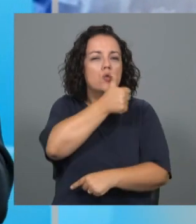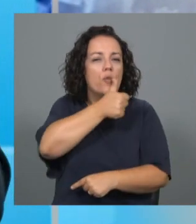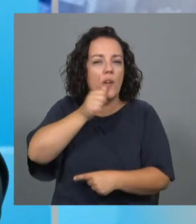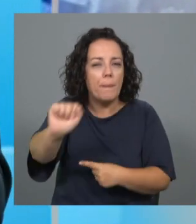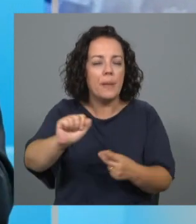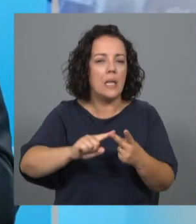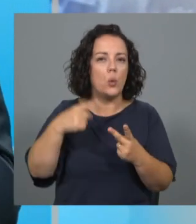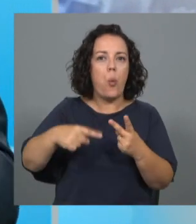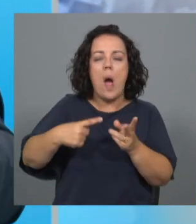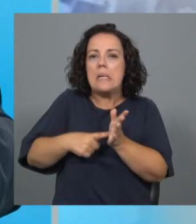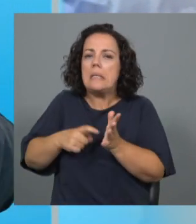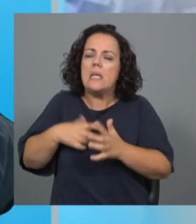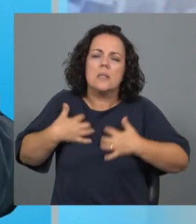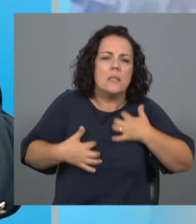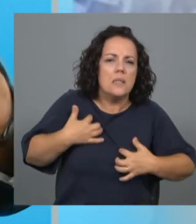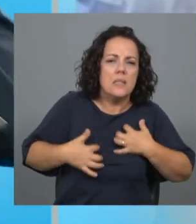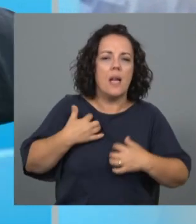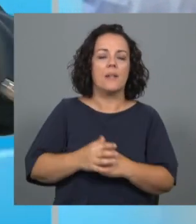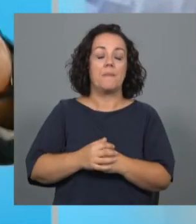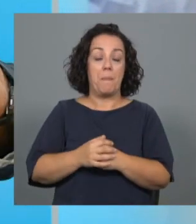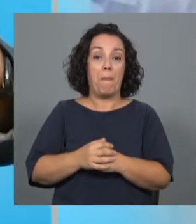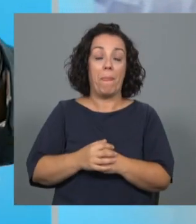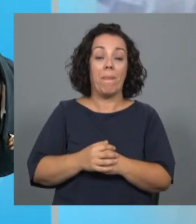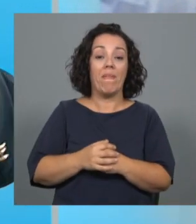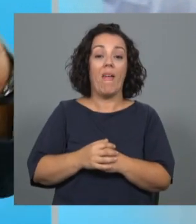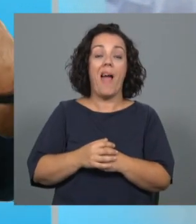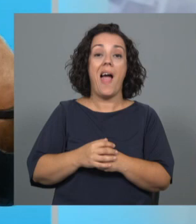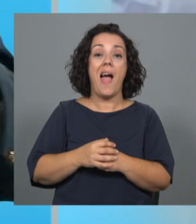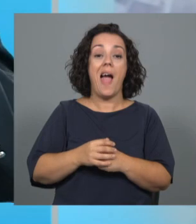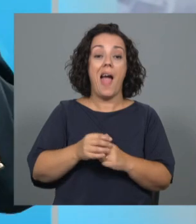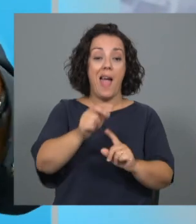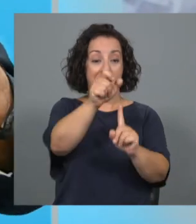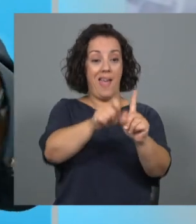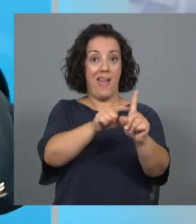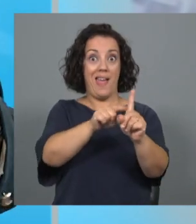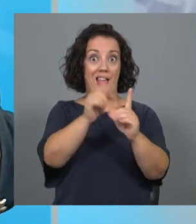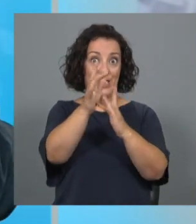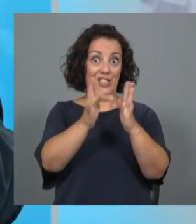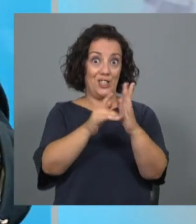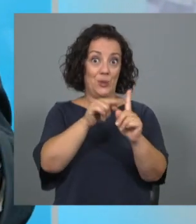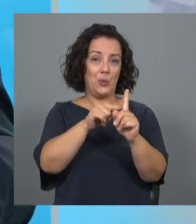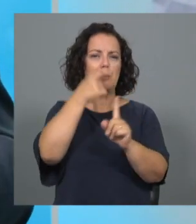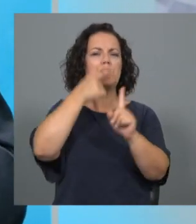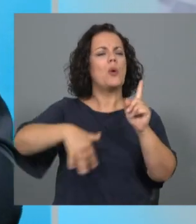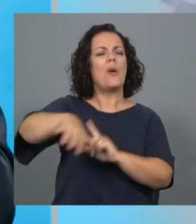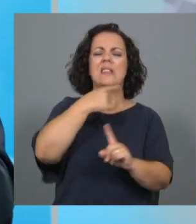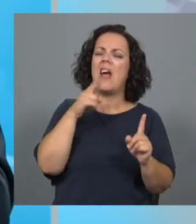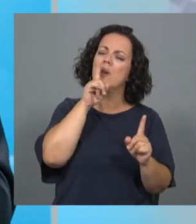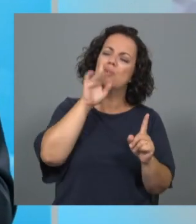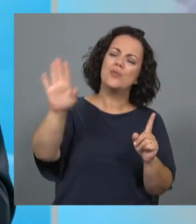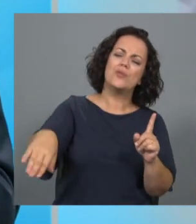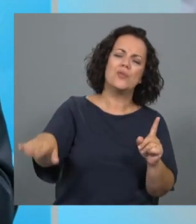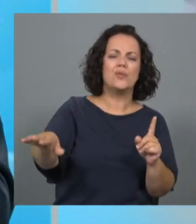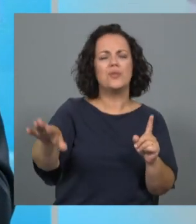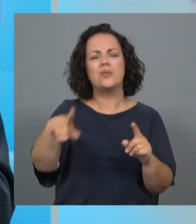necessidade. Portanto, aqueles que seguem à volta de Jesus tentam calá-lo, diz, estás a